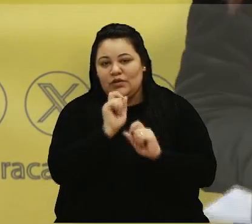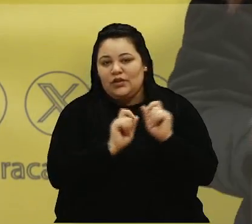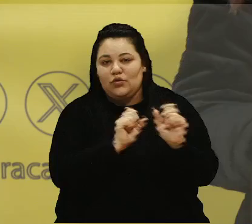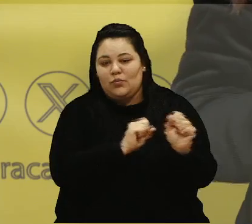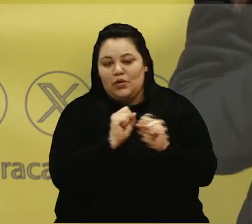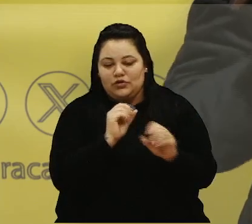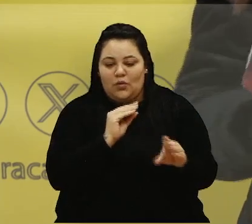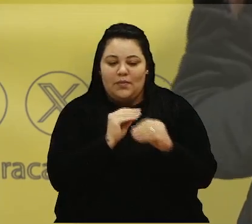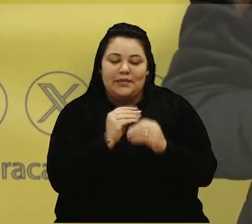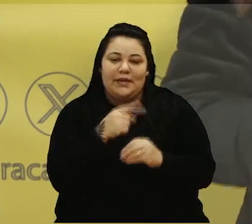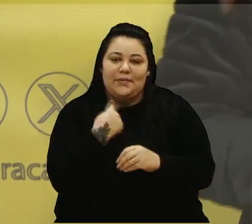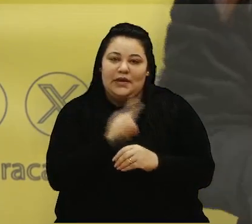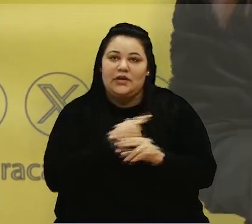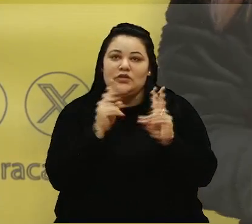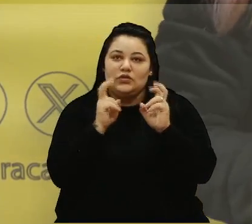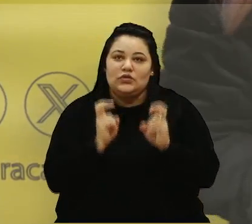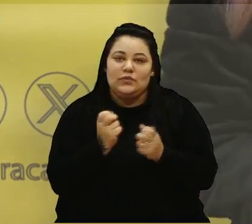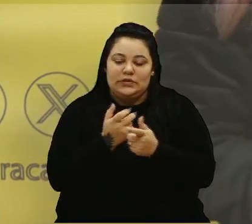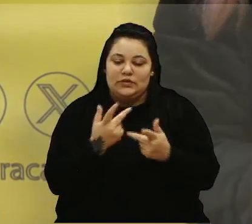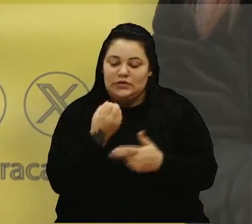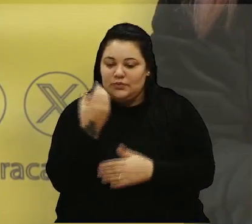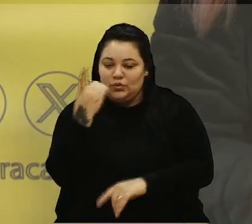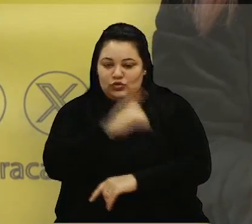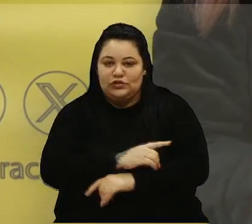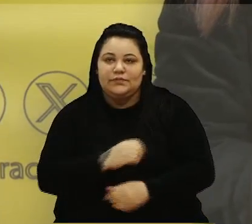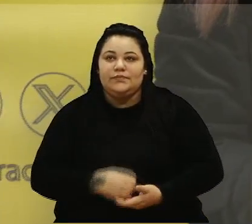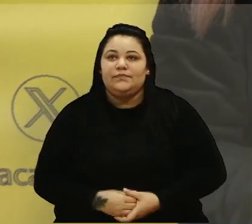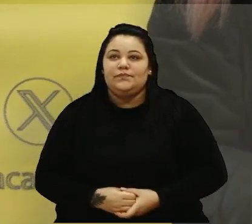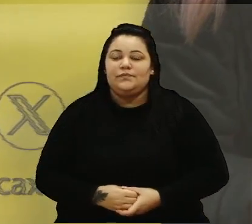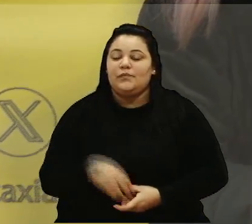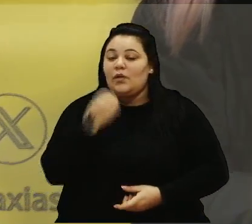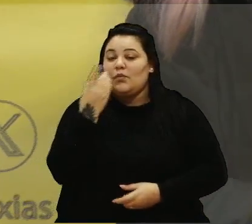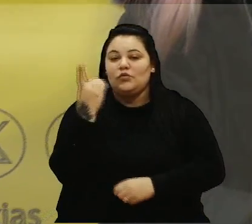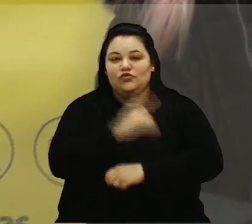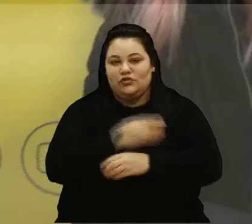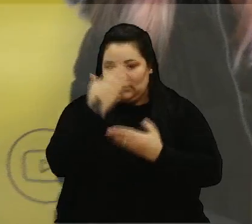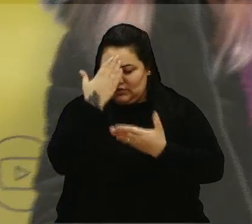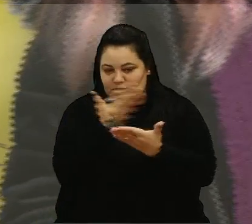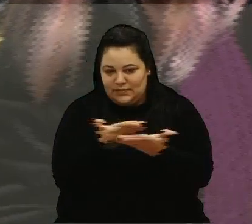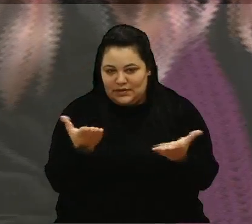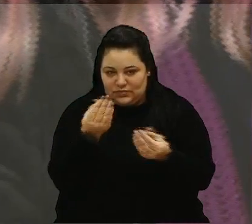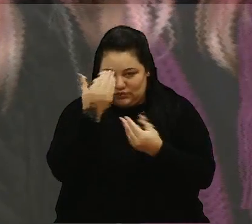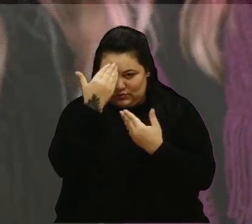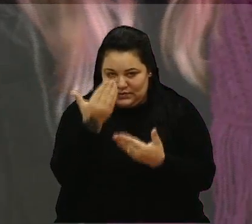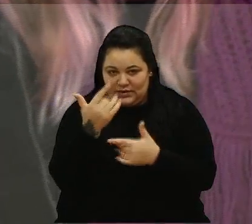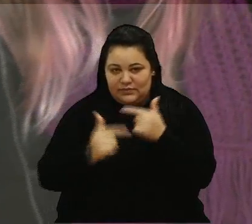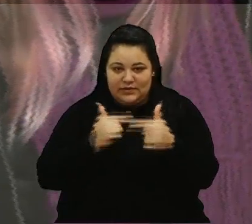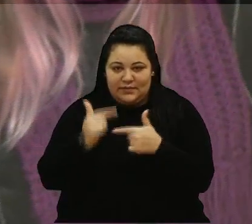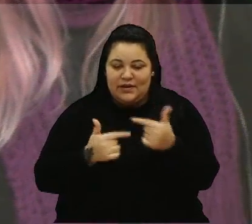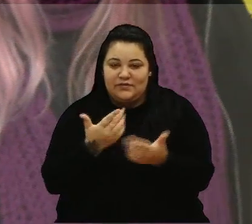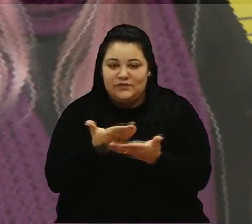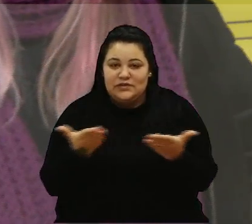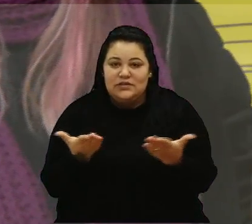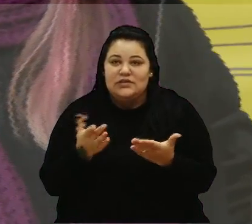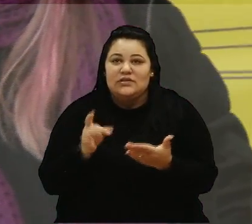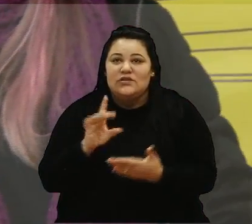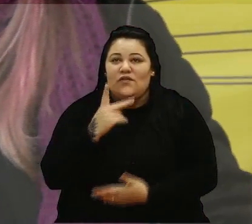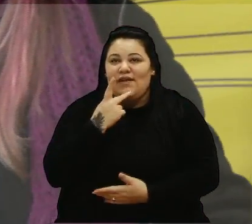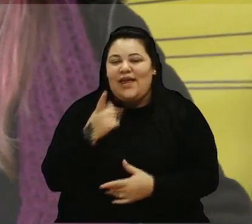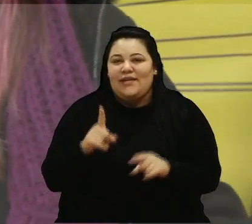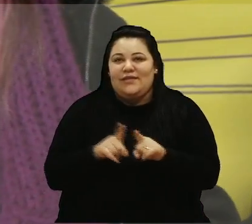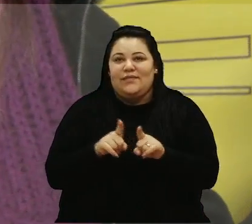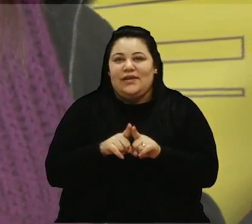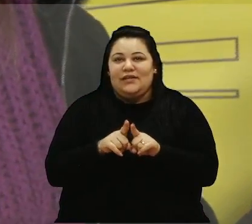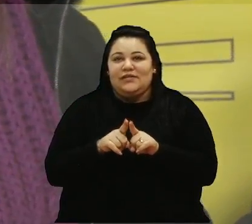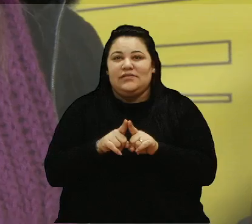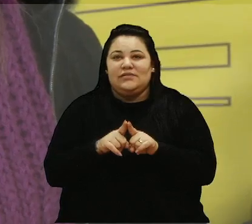pouco mais assim sobre essa situação? Bom dia. Bom dia, agradeço o espaço, muito obrigado pelo trabalho de vocês. Só falar ali, né, que a gente expressou,